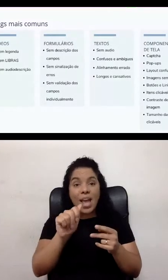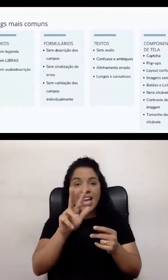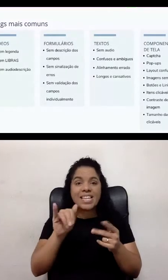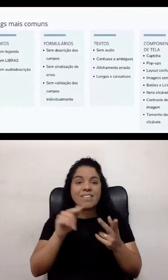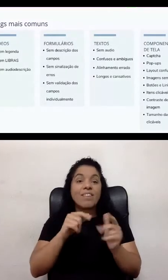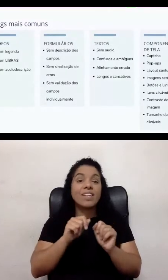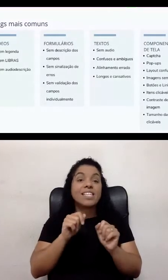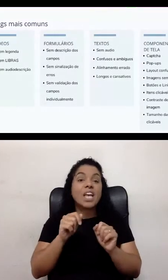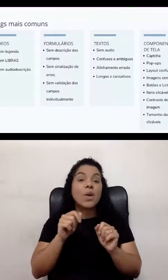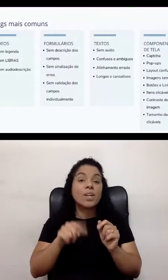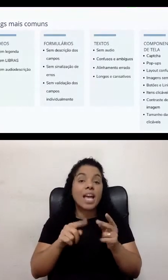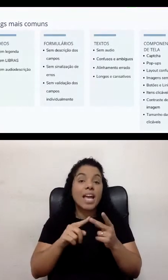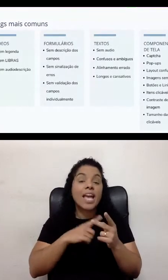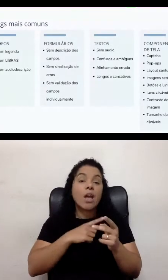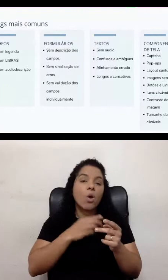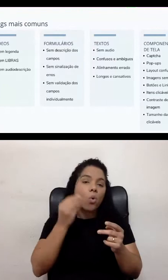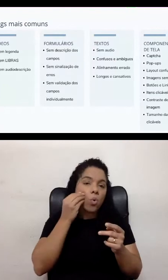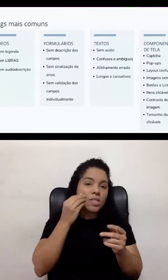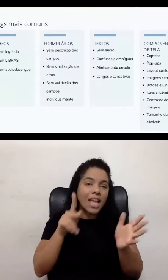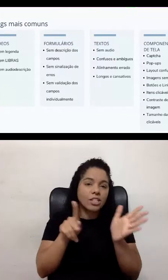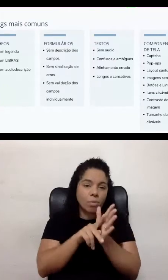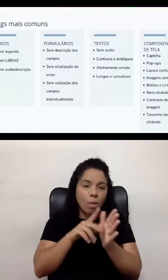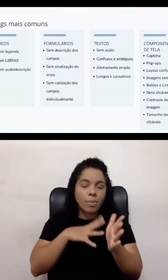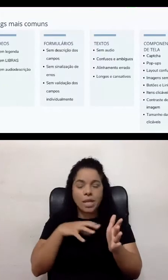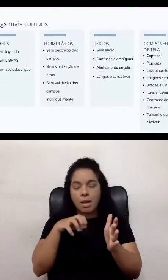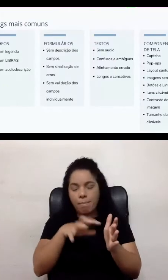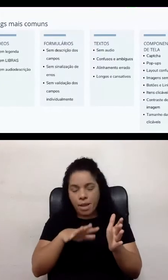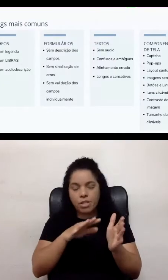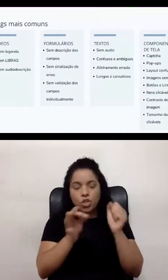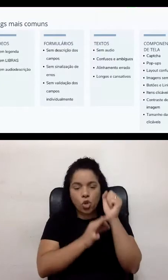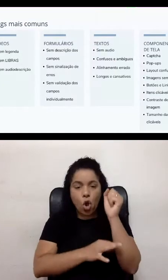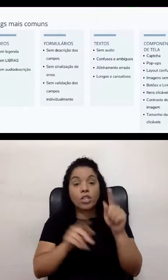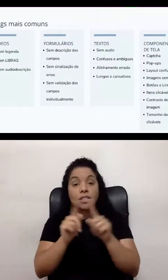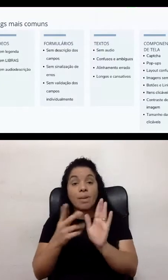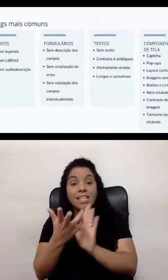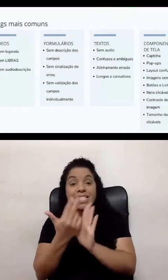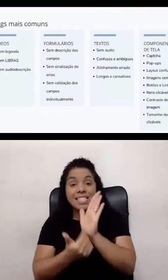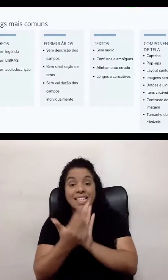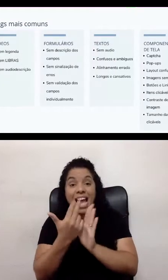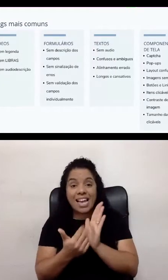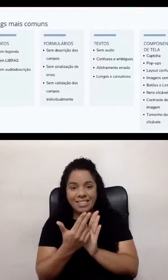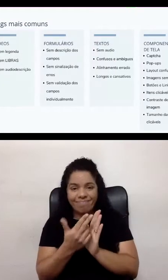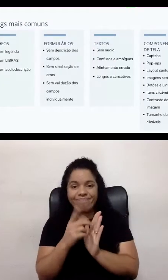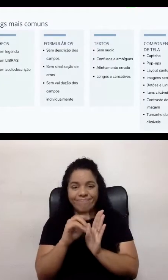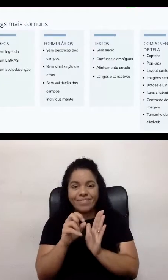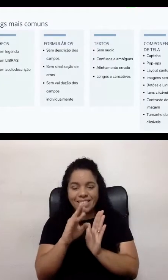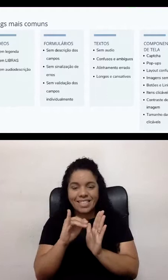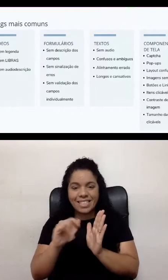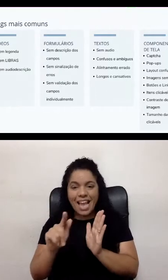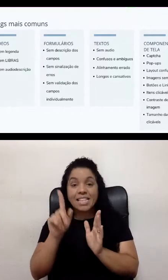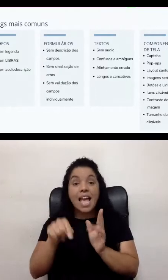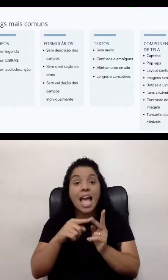teste, tanto da parte de código quanto da parte de design, tá, gente? É o QA que vai verificar se o